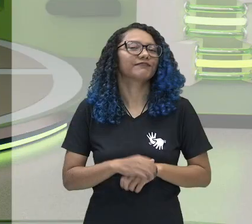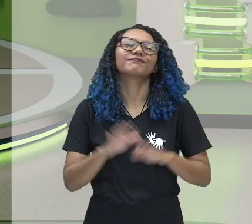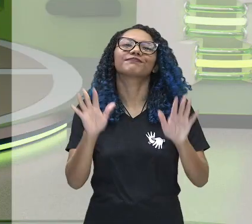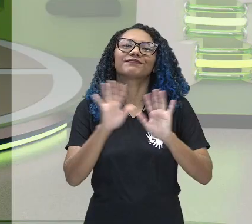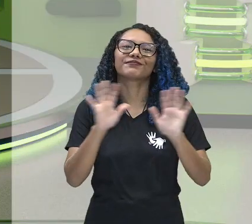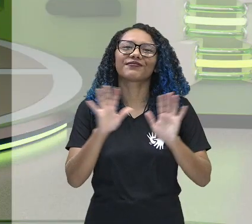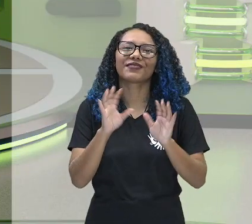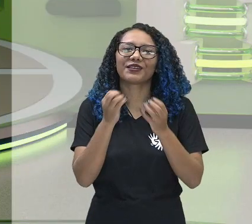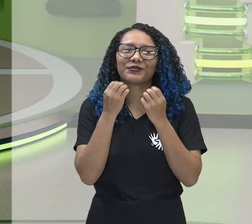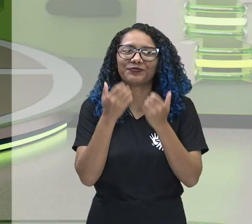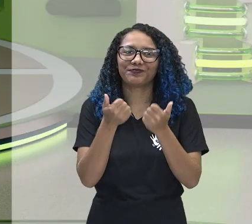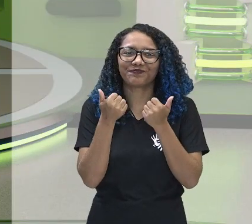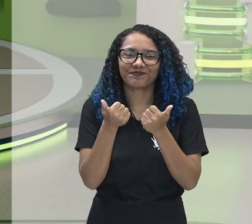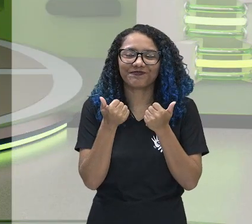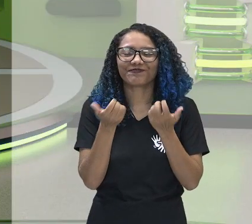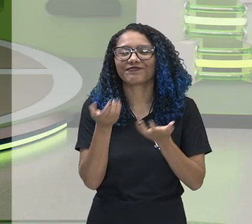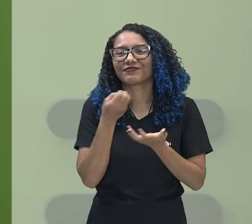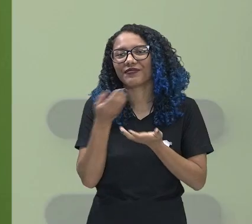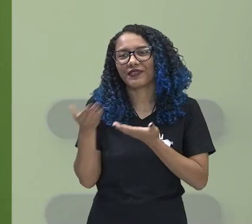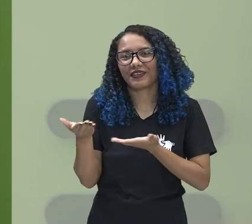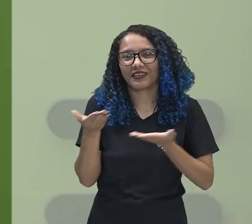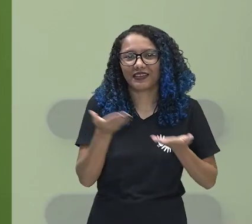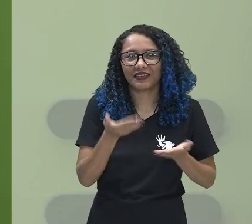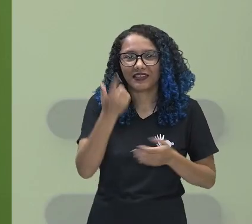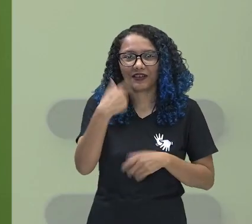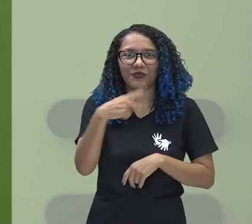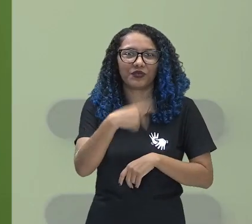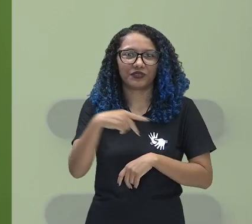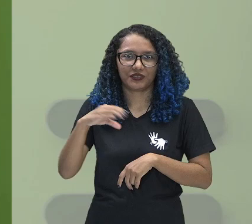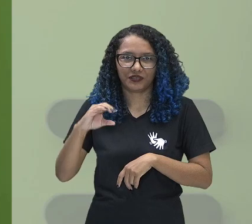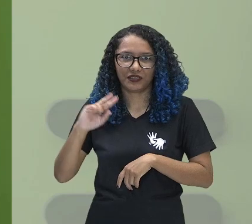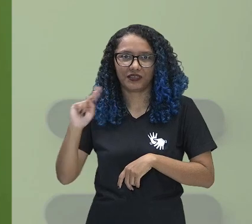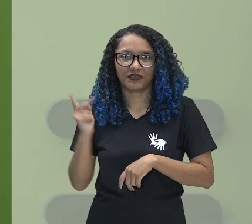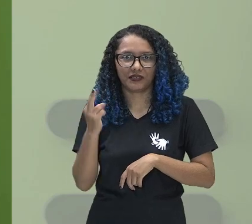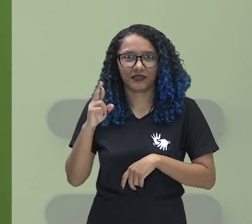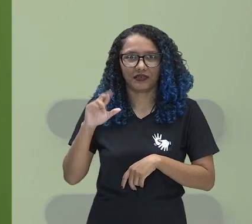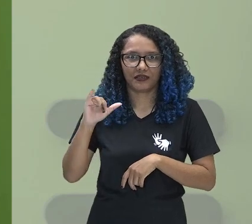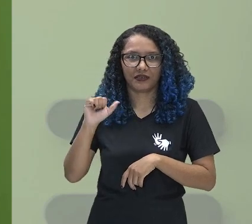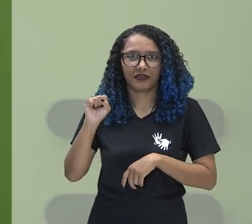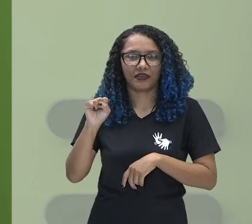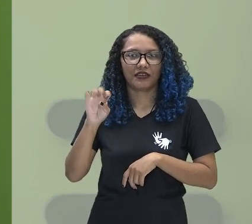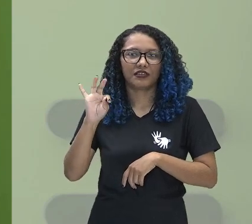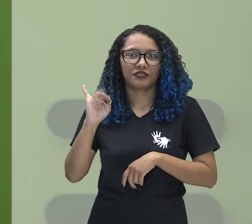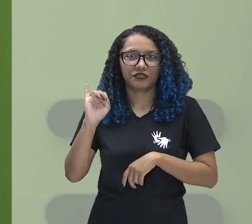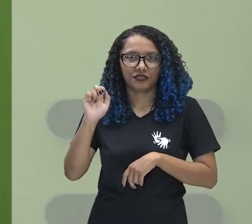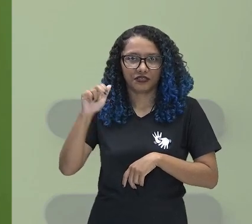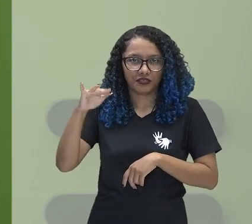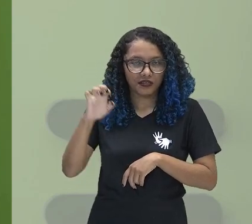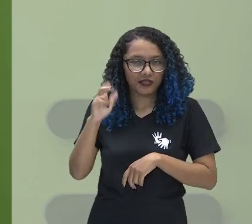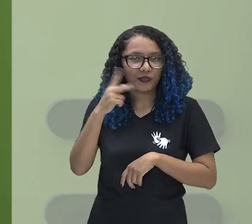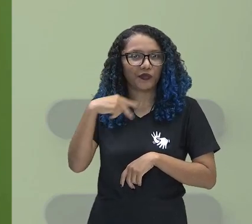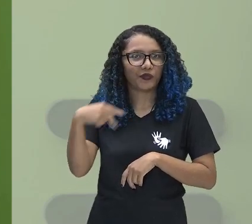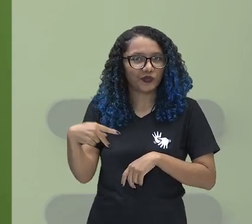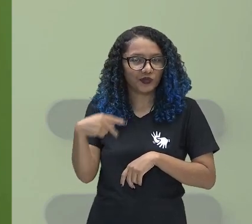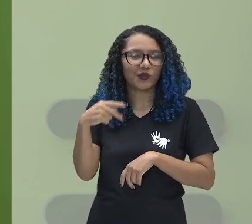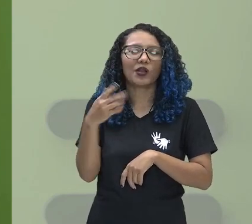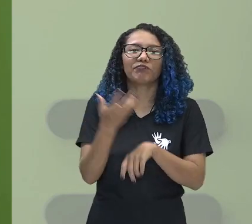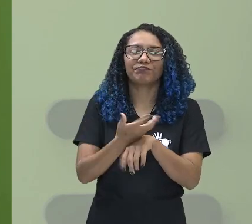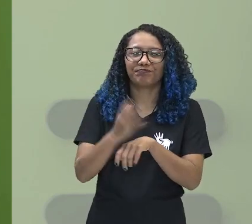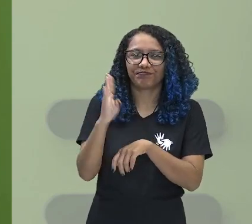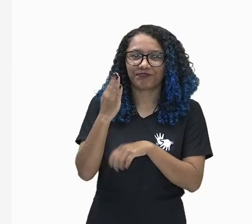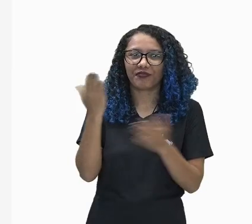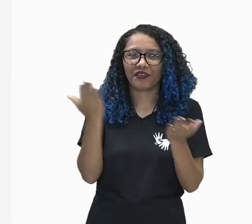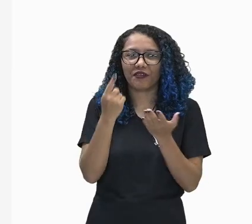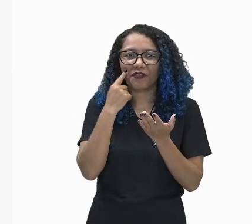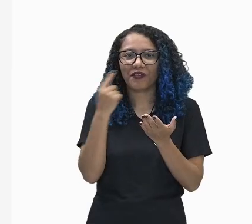Olá, como vão todos? Sejam muito bem-vindos. Eu sou a professora Cristiane Oliveira, sua professora de Biologia, e vamos conhecer a nossa aula